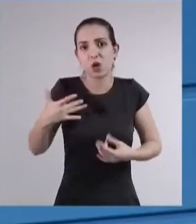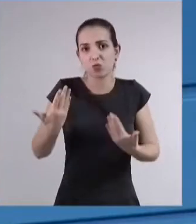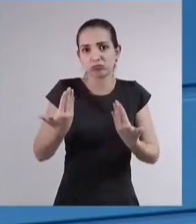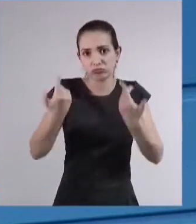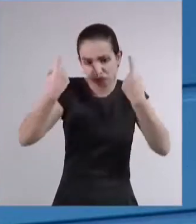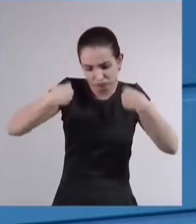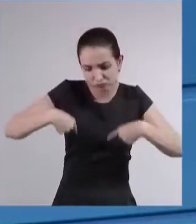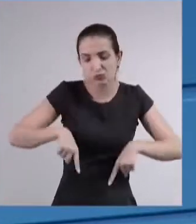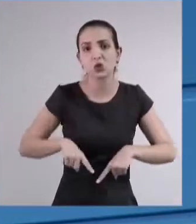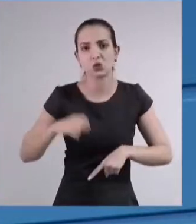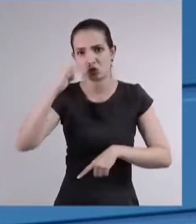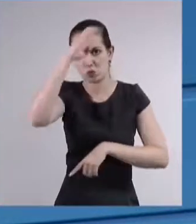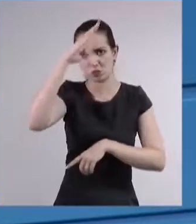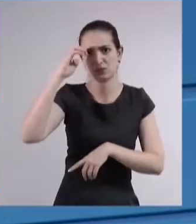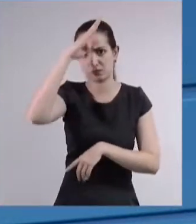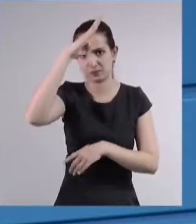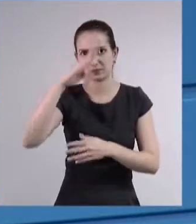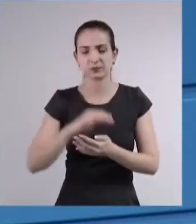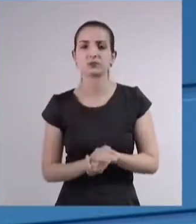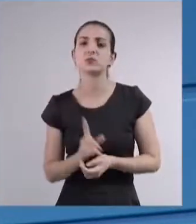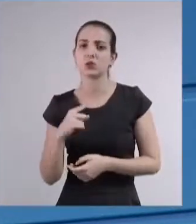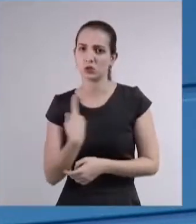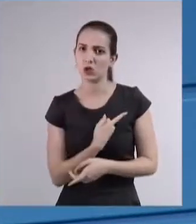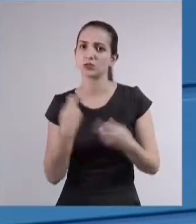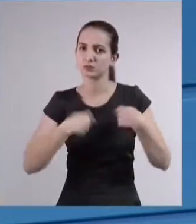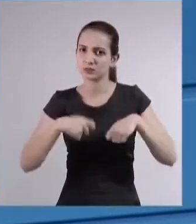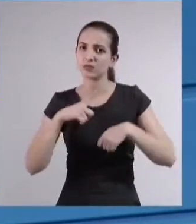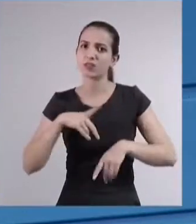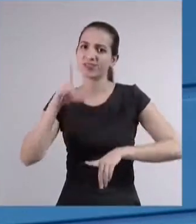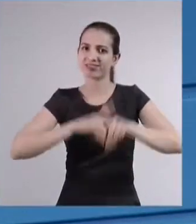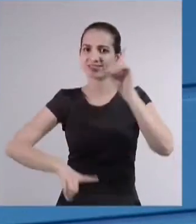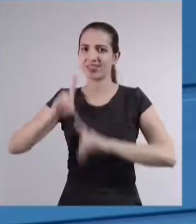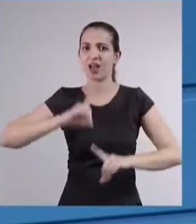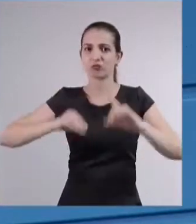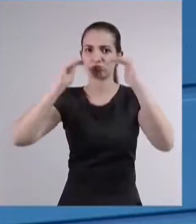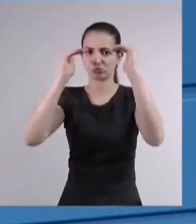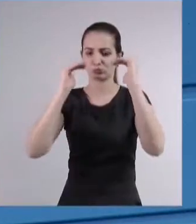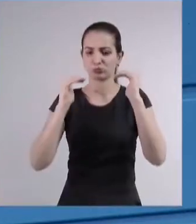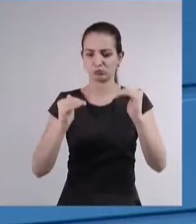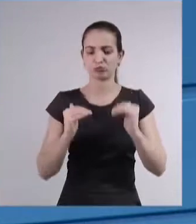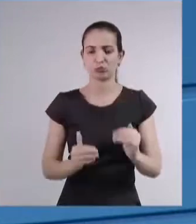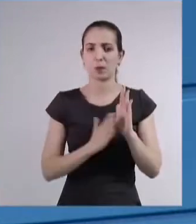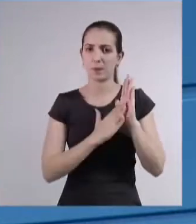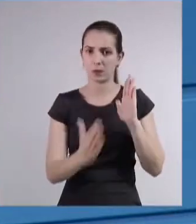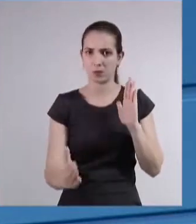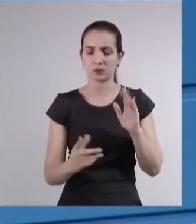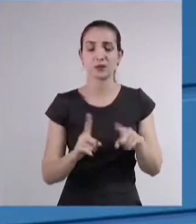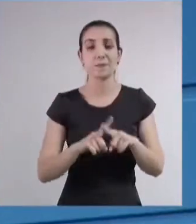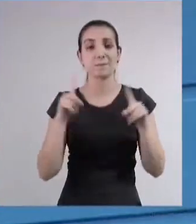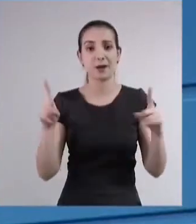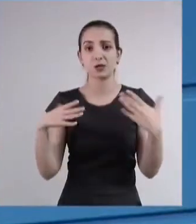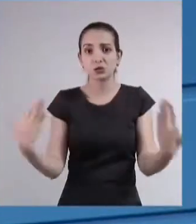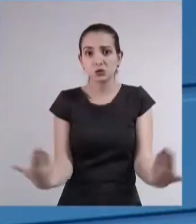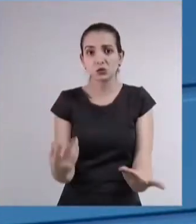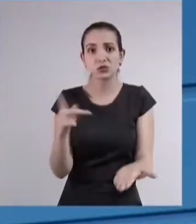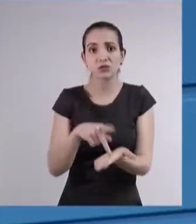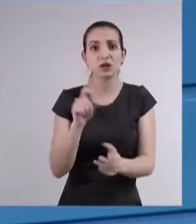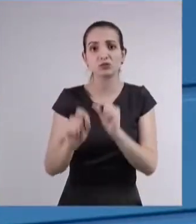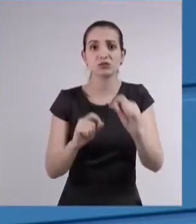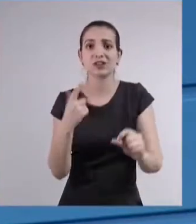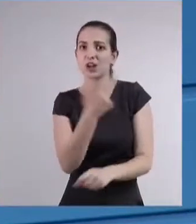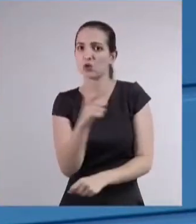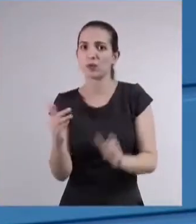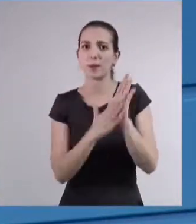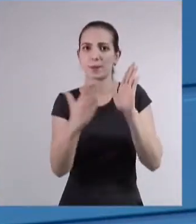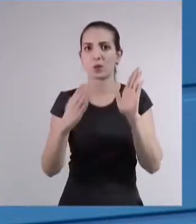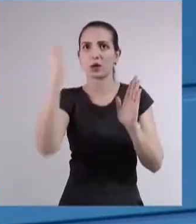Obviamente que precisava a gente ter esses dados reais de propostas, mas, na verdade, é que hoje não existe uma proposta no